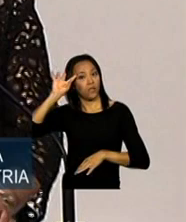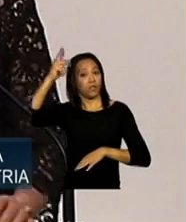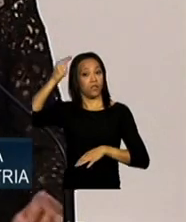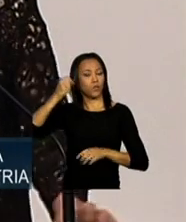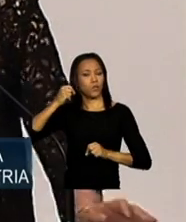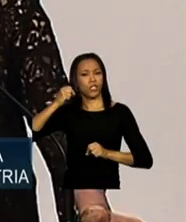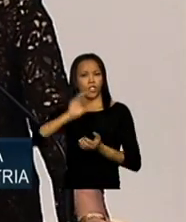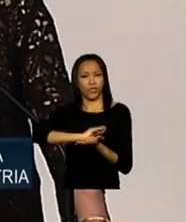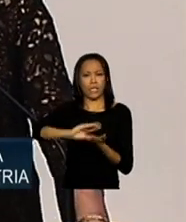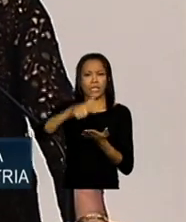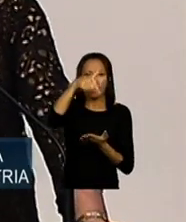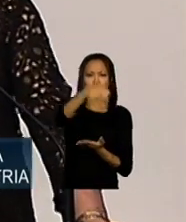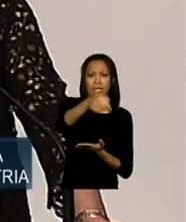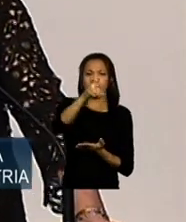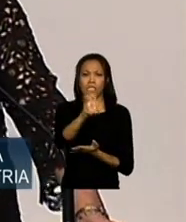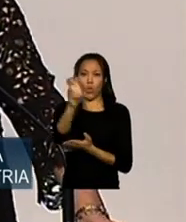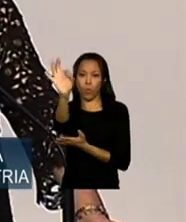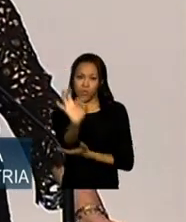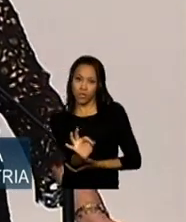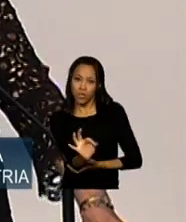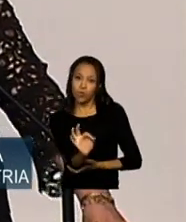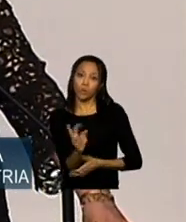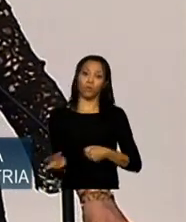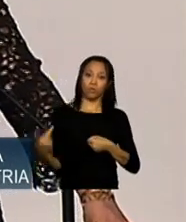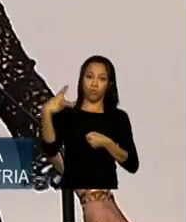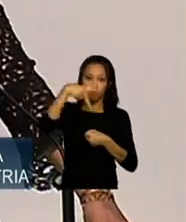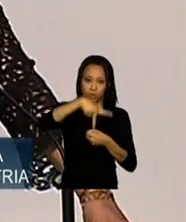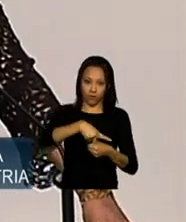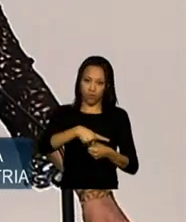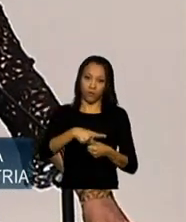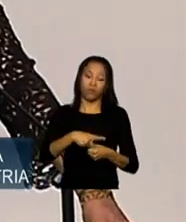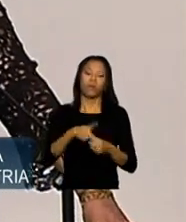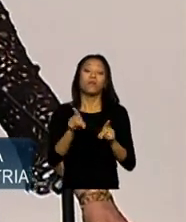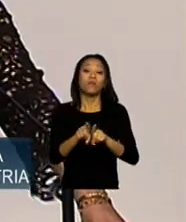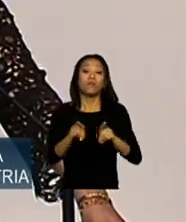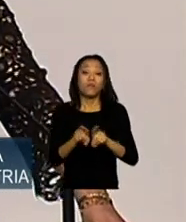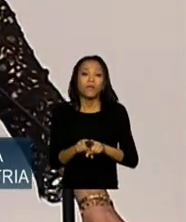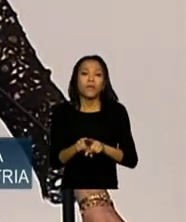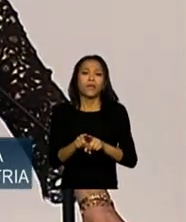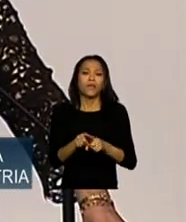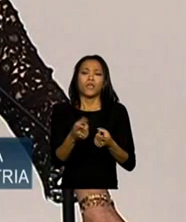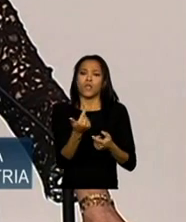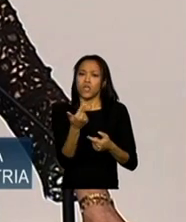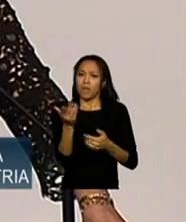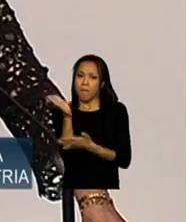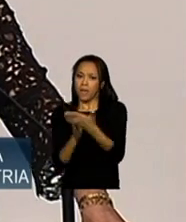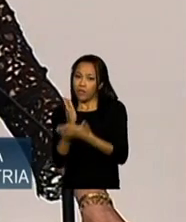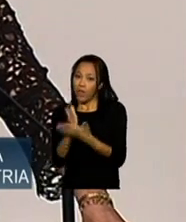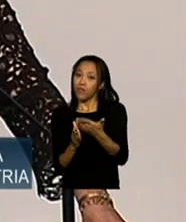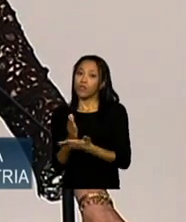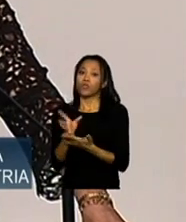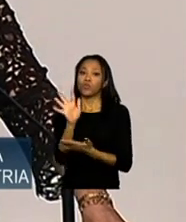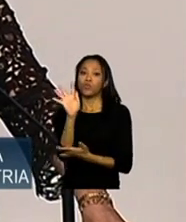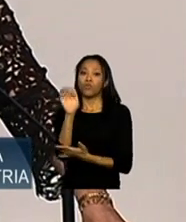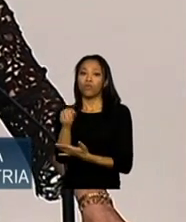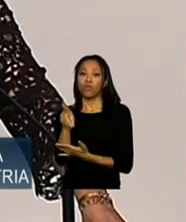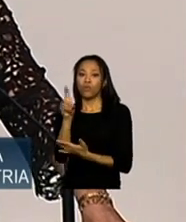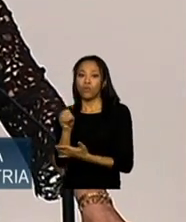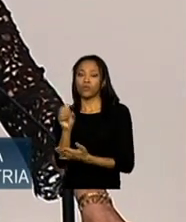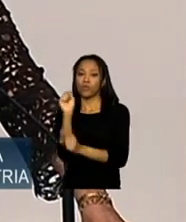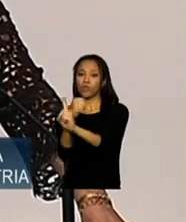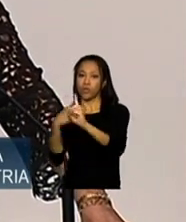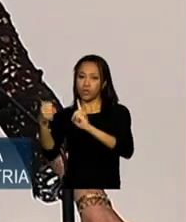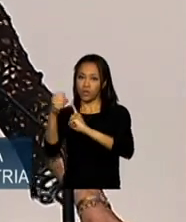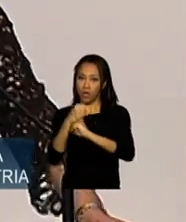educação 75% dos royalties e metade do fundo social gerado pelo excedente em óleo